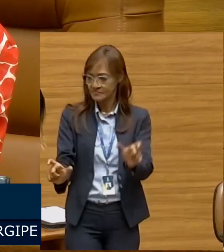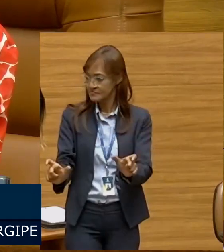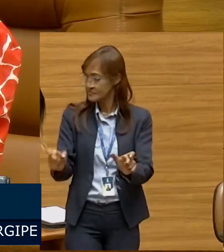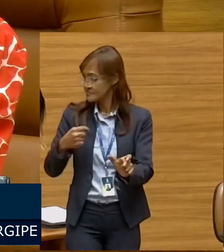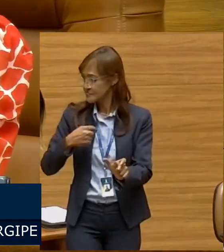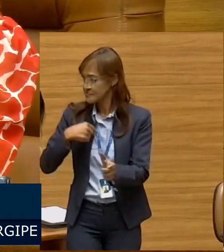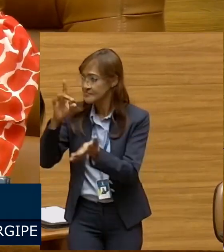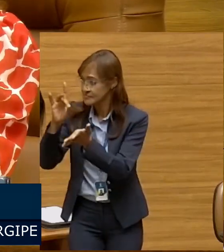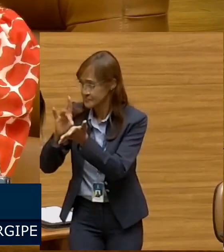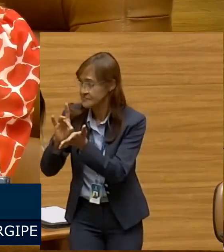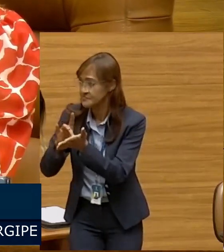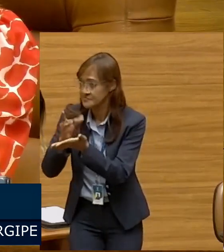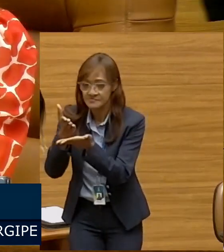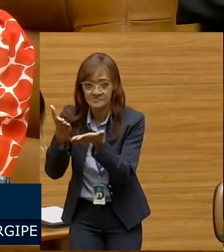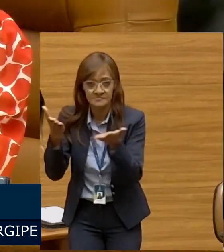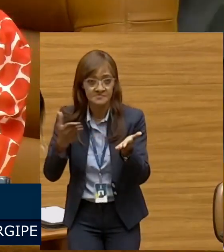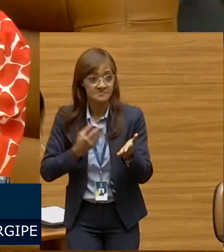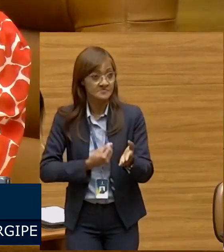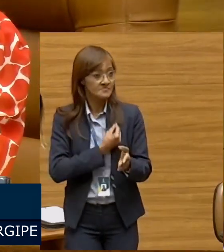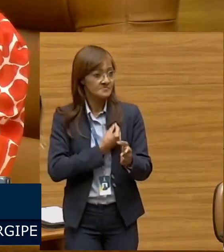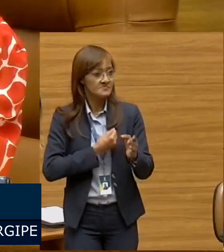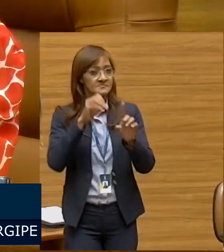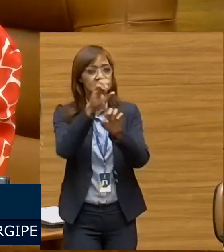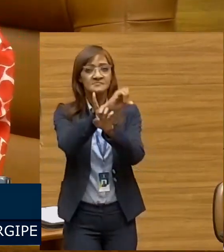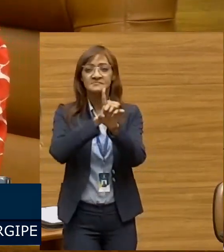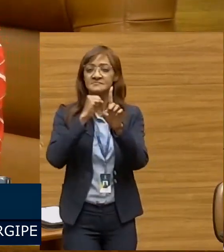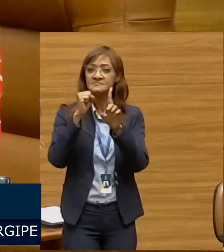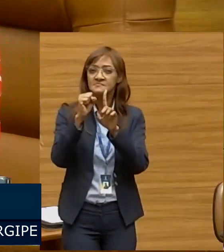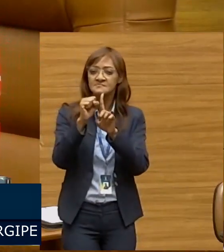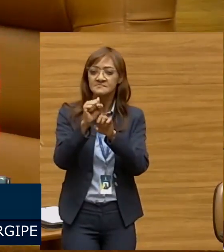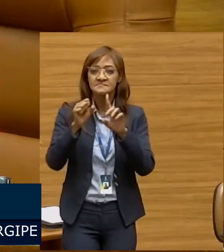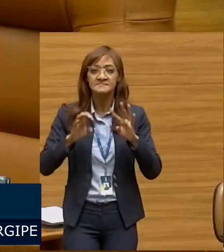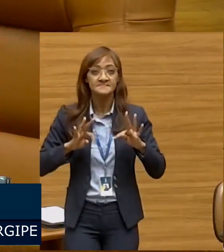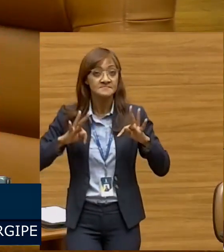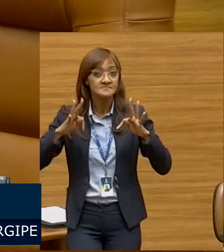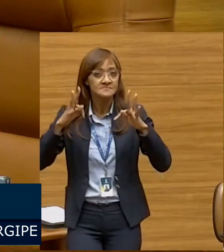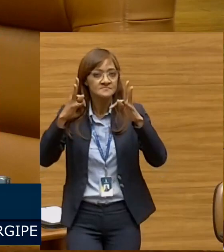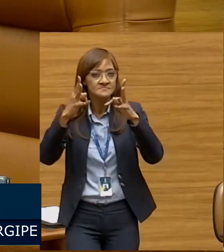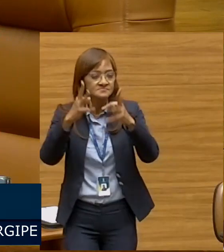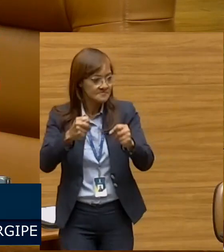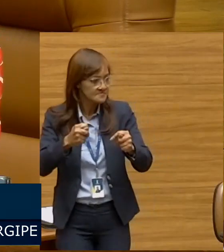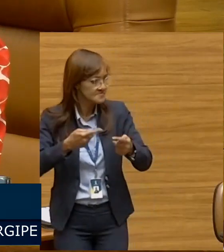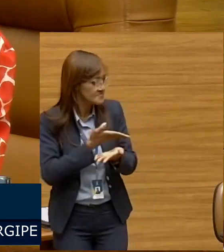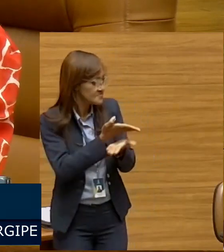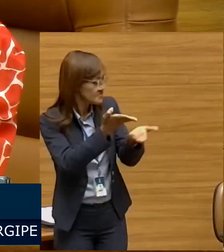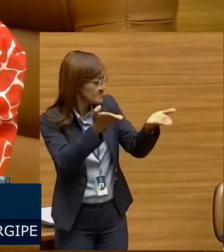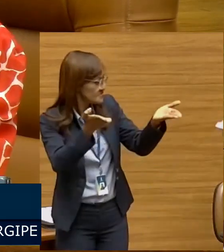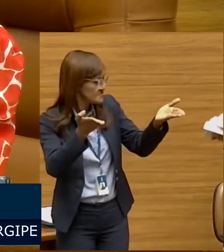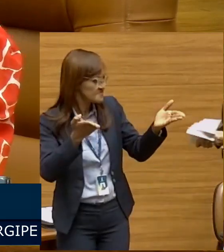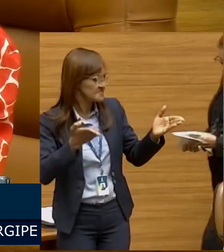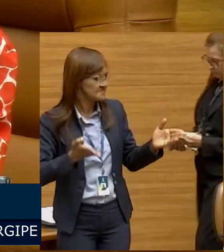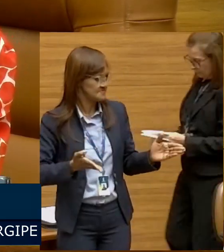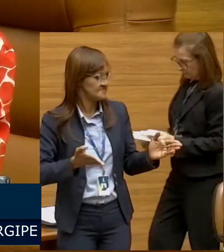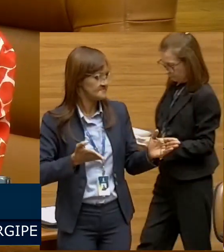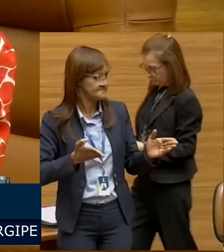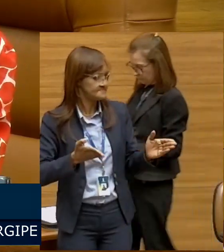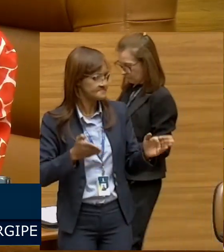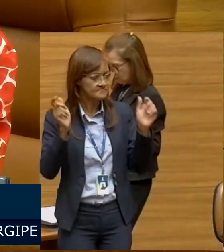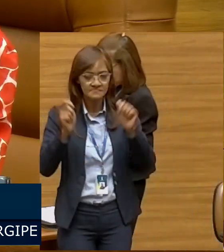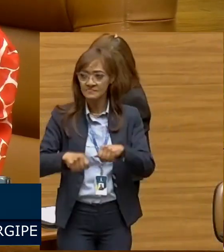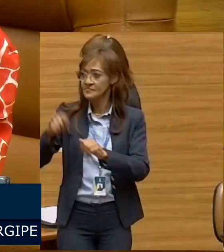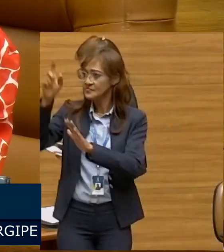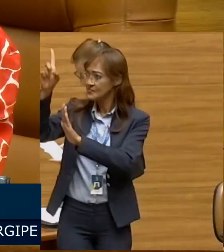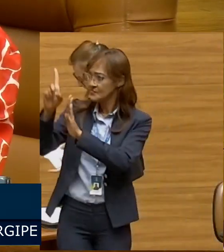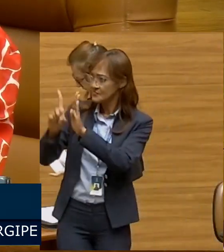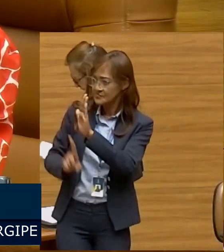com certeza a gente vai viver numa sociedade onde todos e todas tenham, né, seus